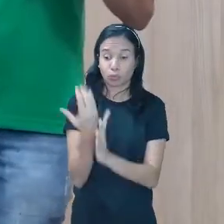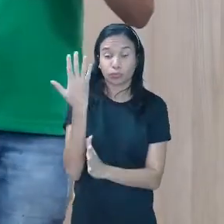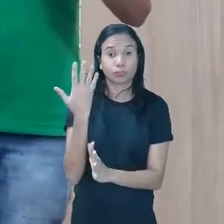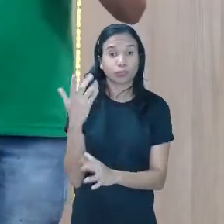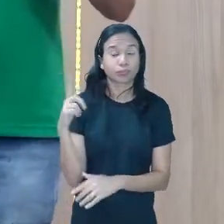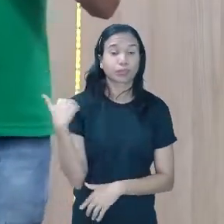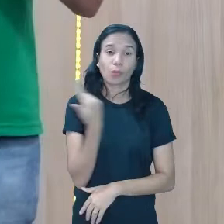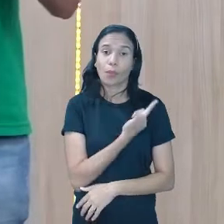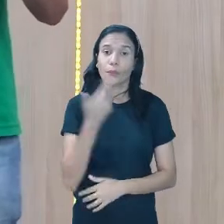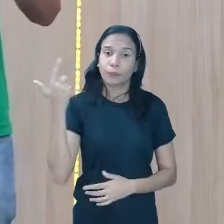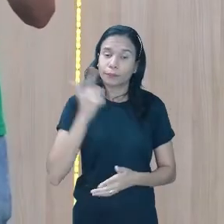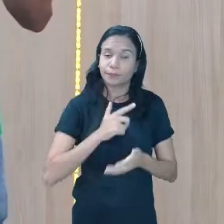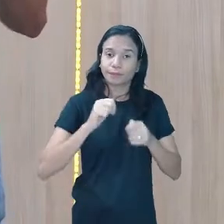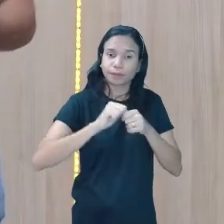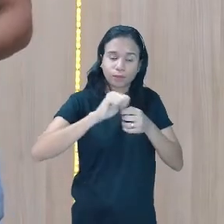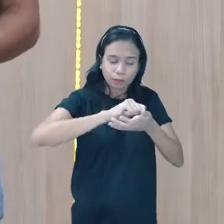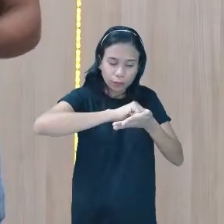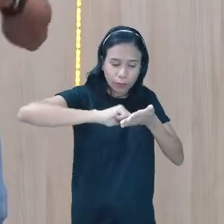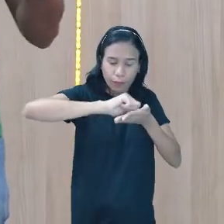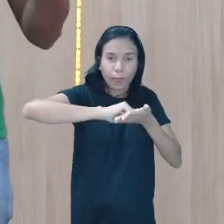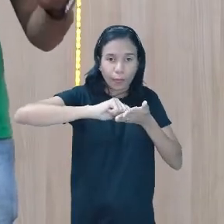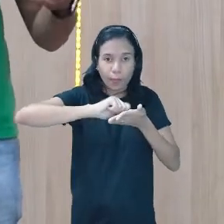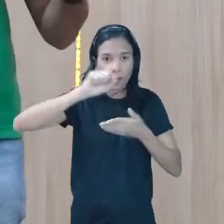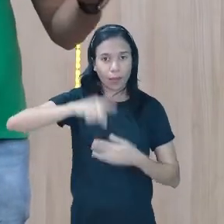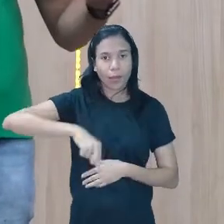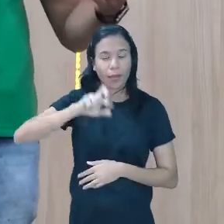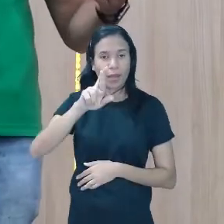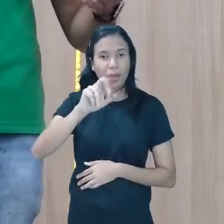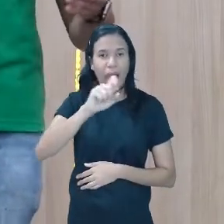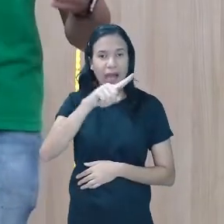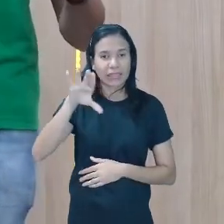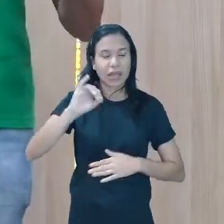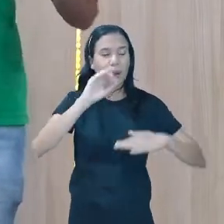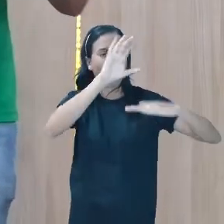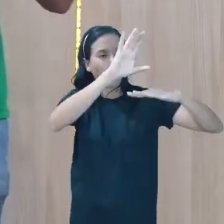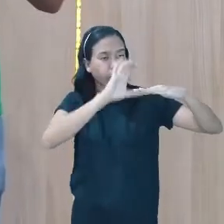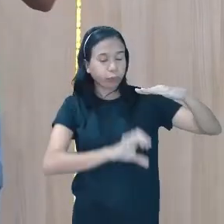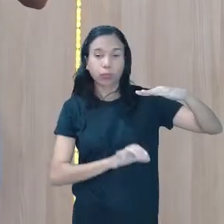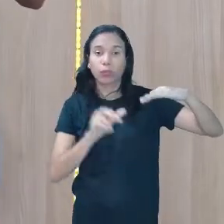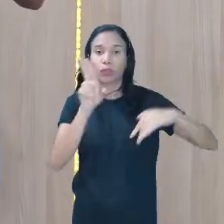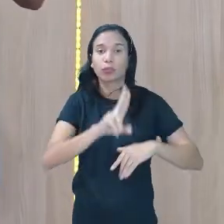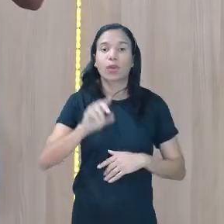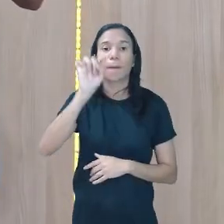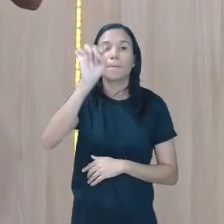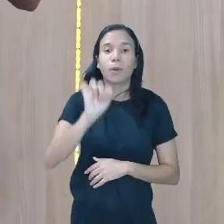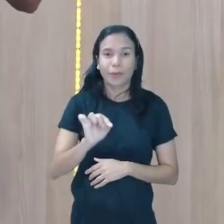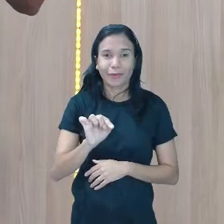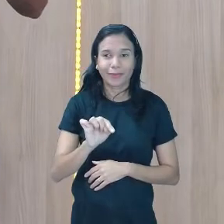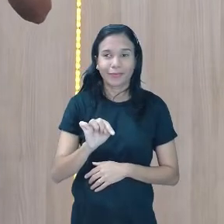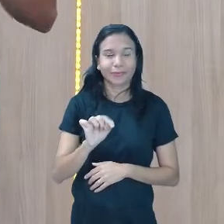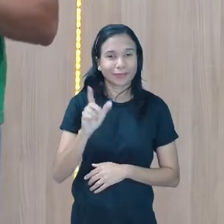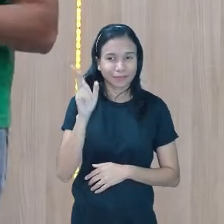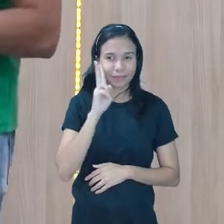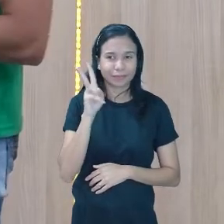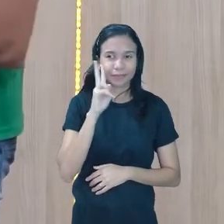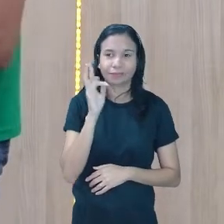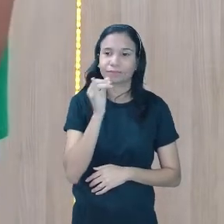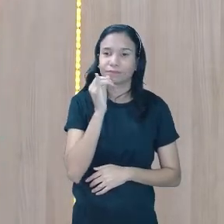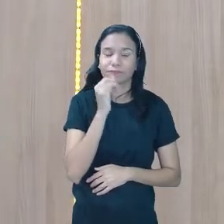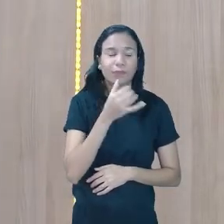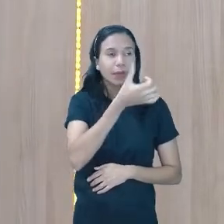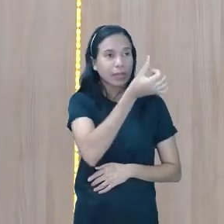escrever uma razão, que nada mais é do que uma divisão, com aqueles dois pontinhos. Então, imagina que eu coloco